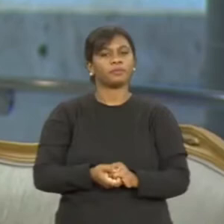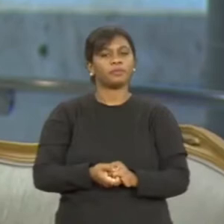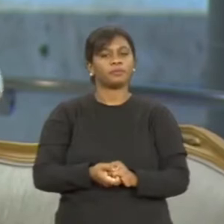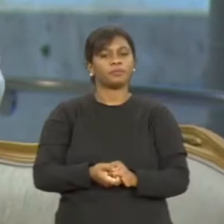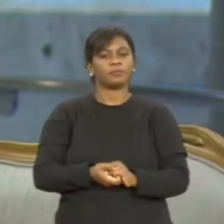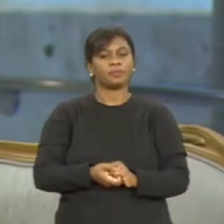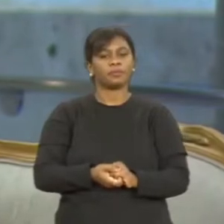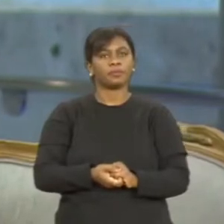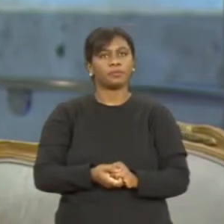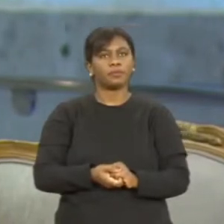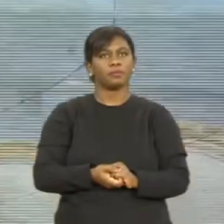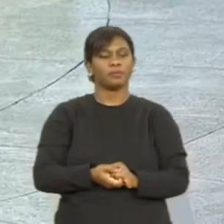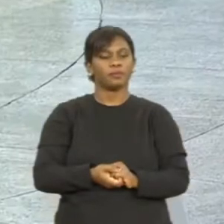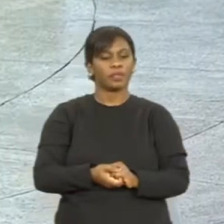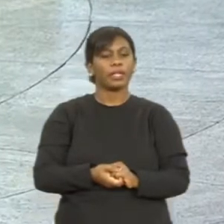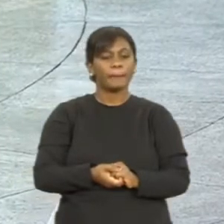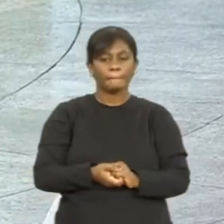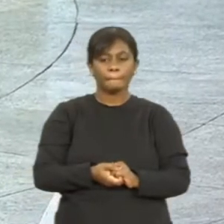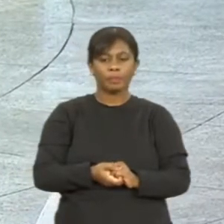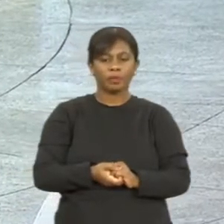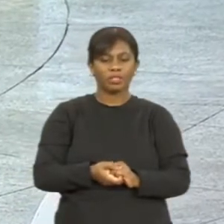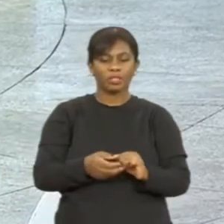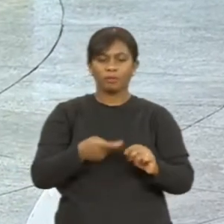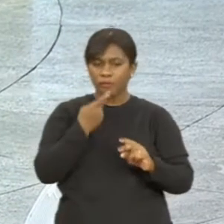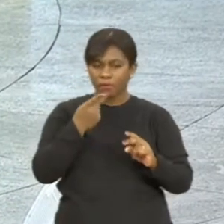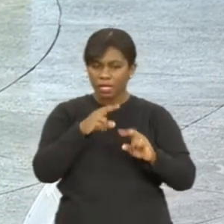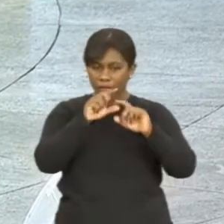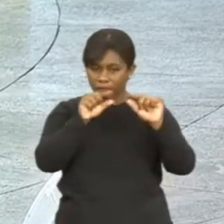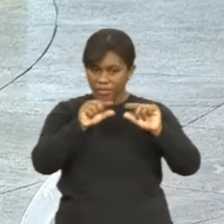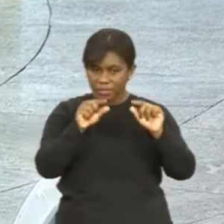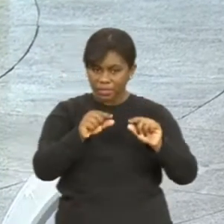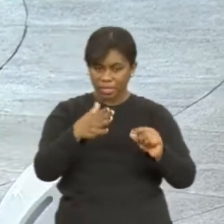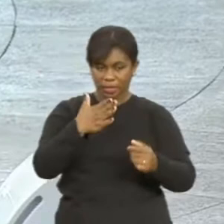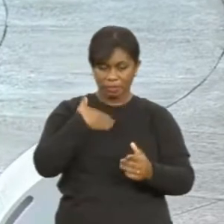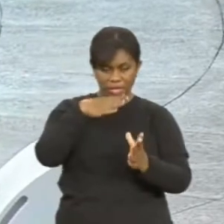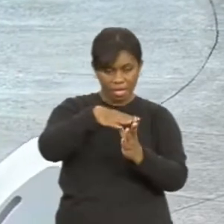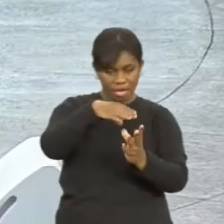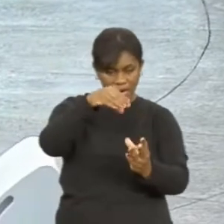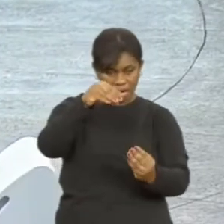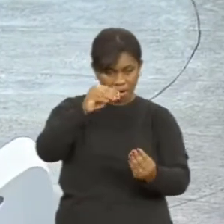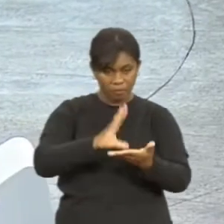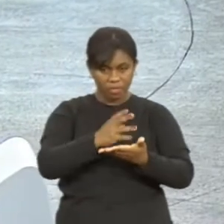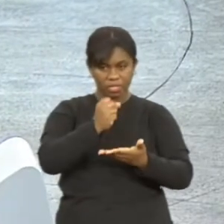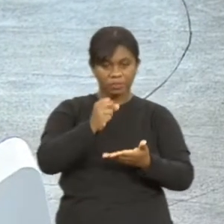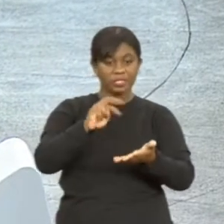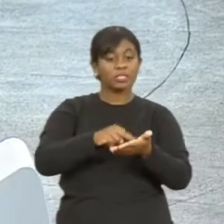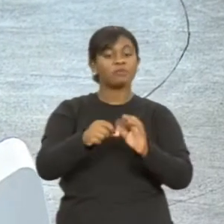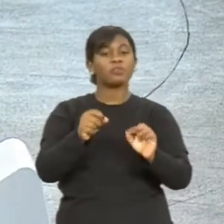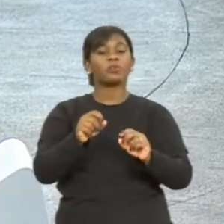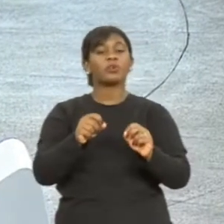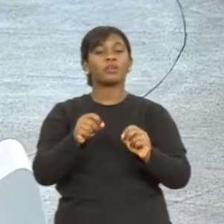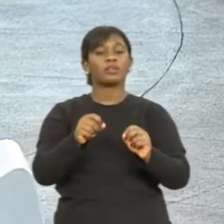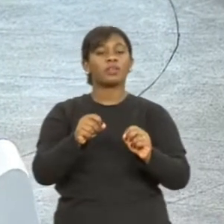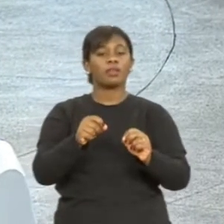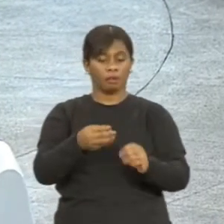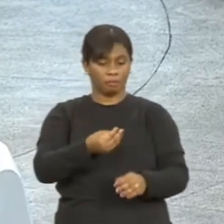Esse minha alma foi salva quer dizer, a minha vida foi poupada. No original quer dizer, minha